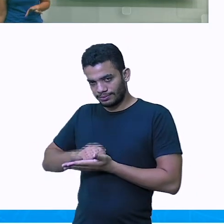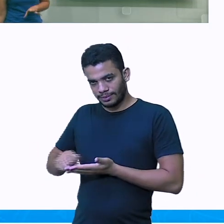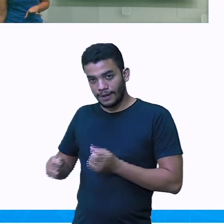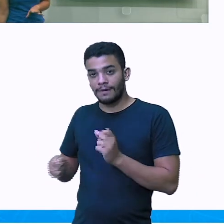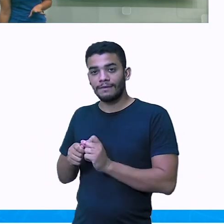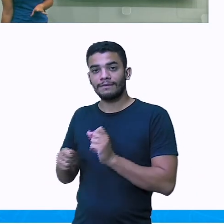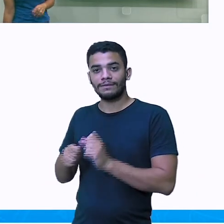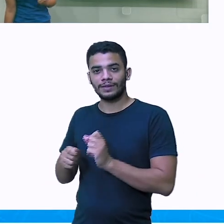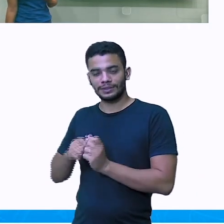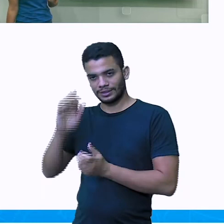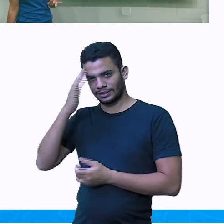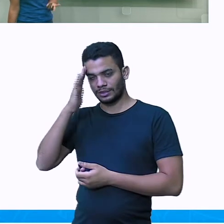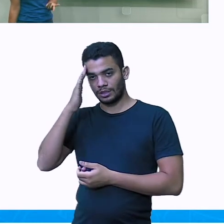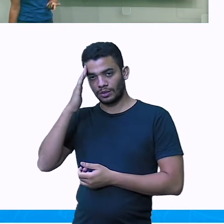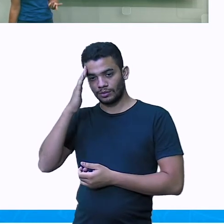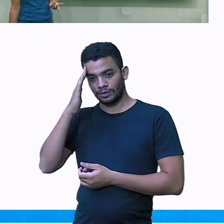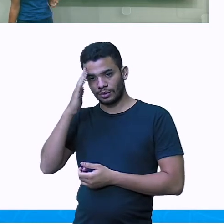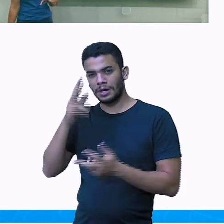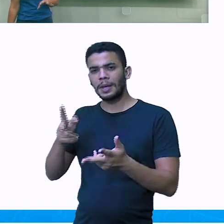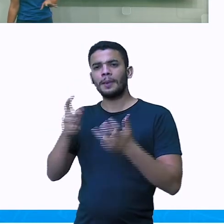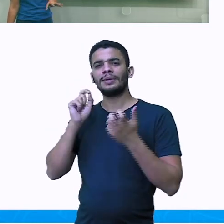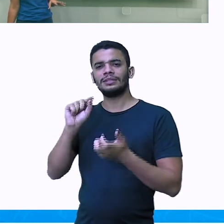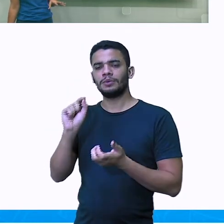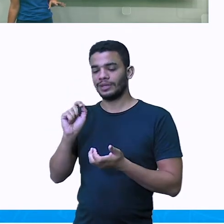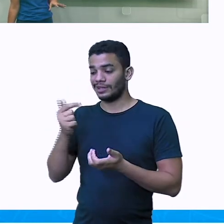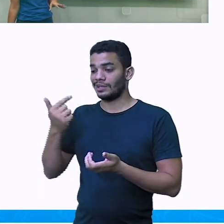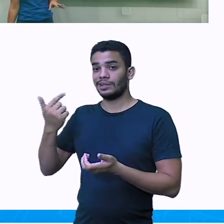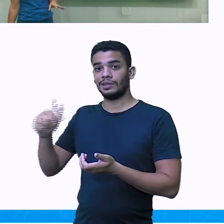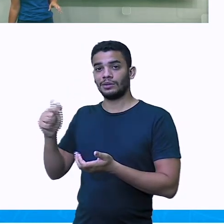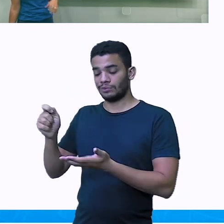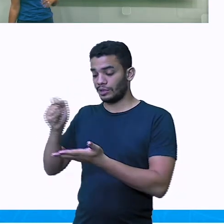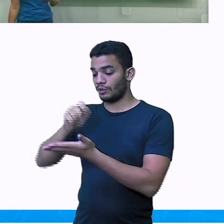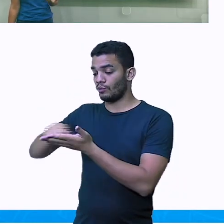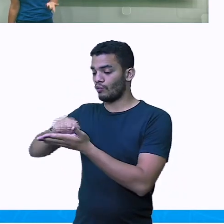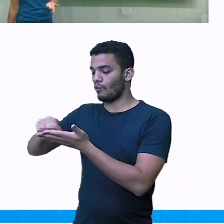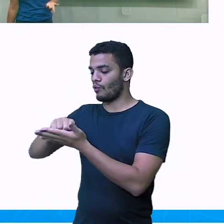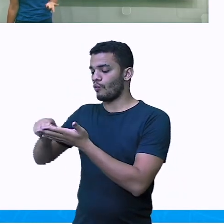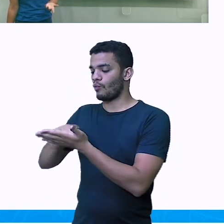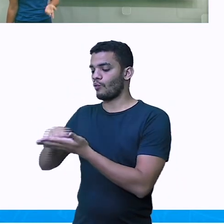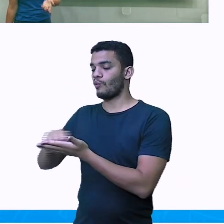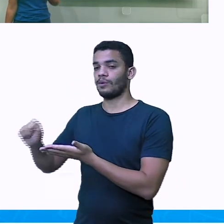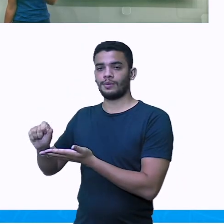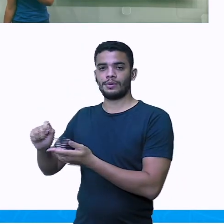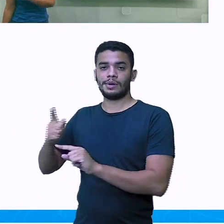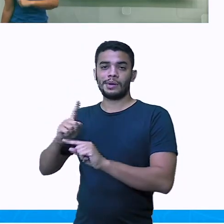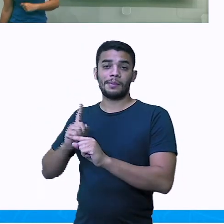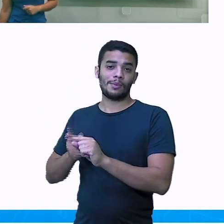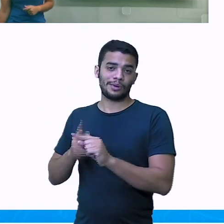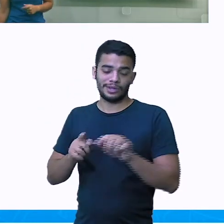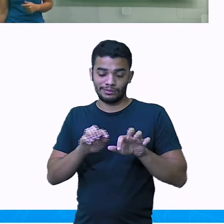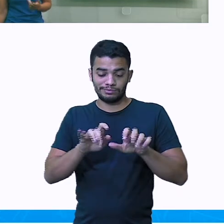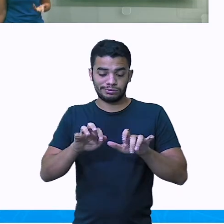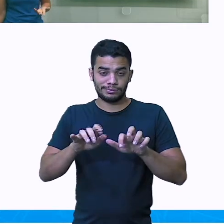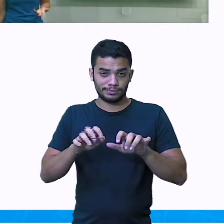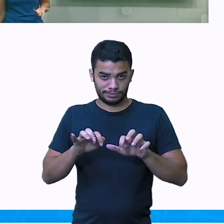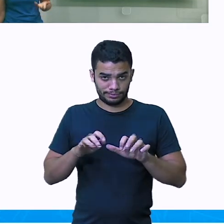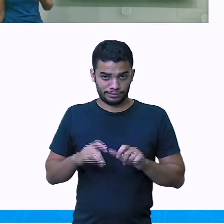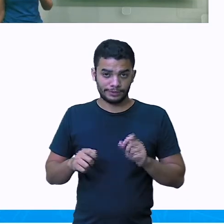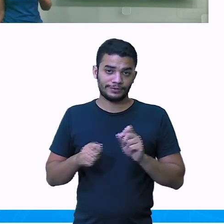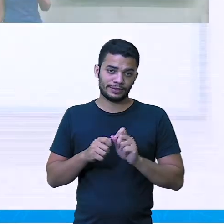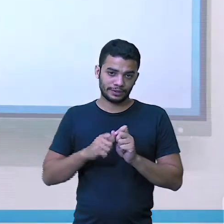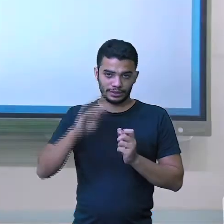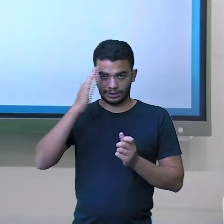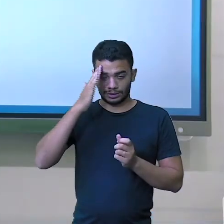carta. Notem que o remetente está apenas digitado, não assinado, porque essa carta foi